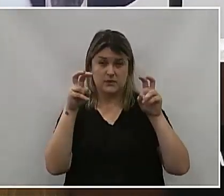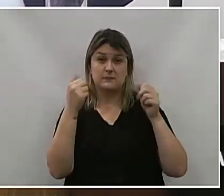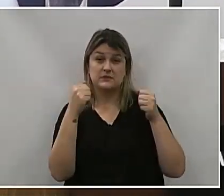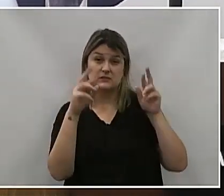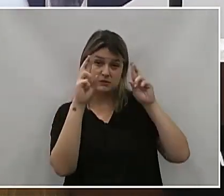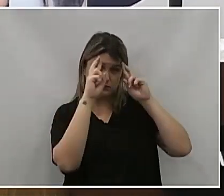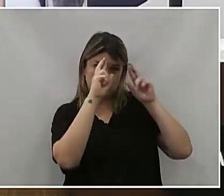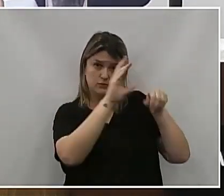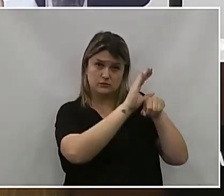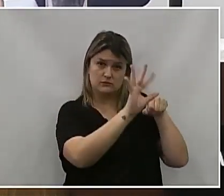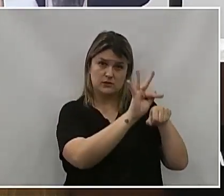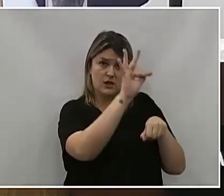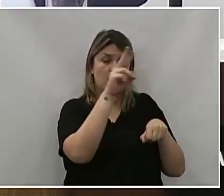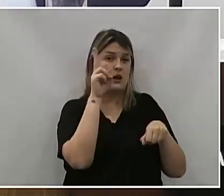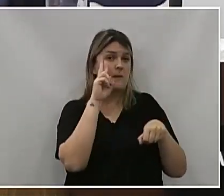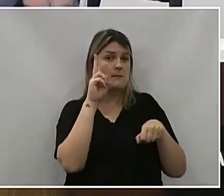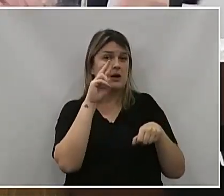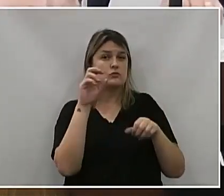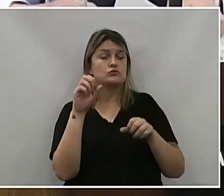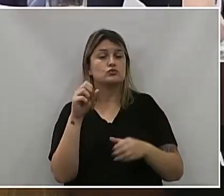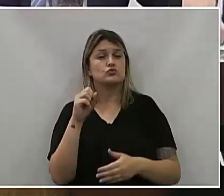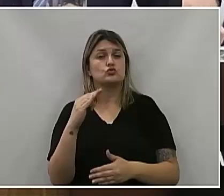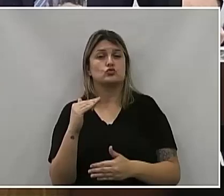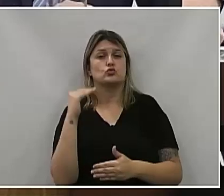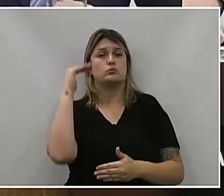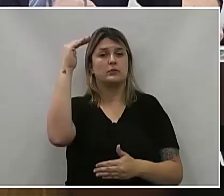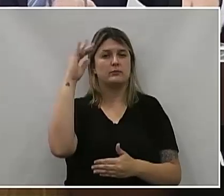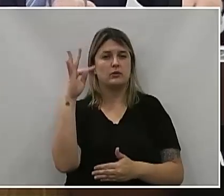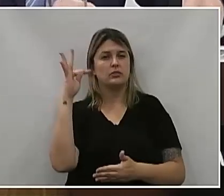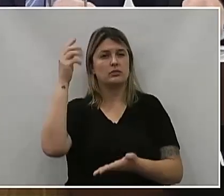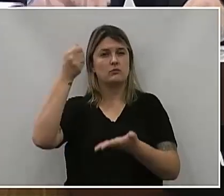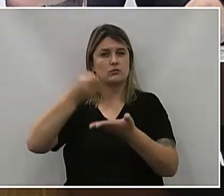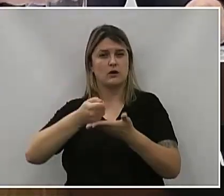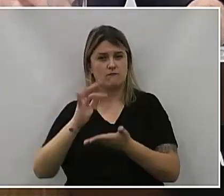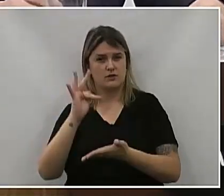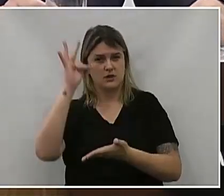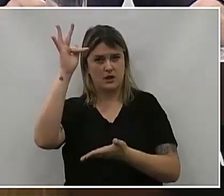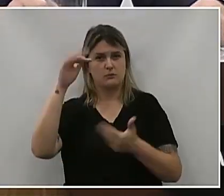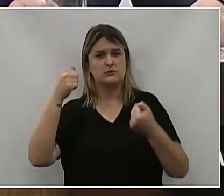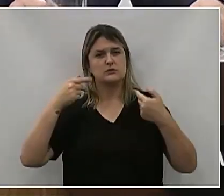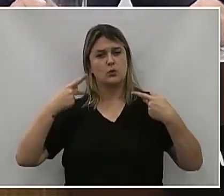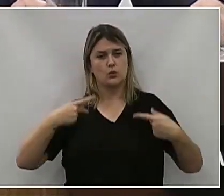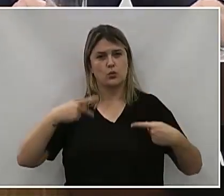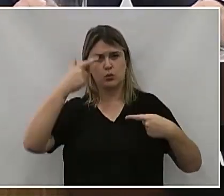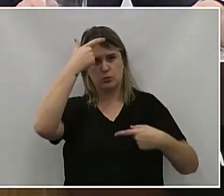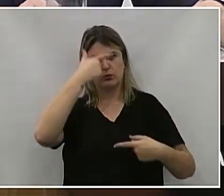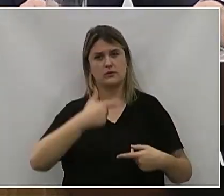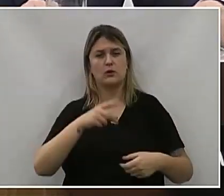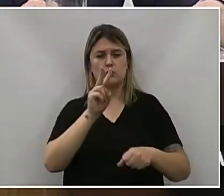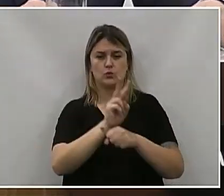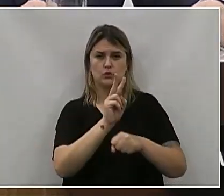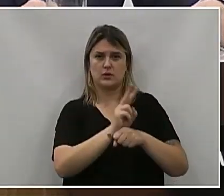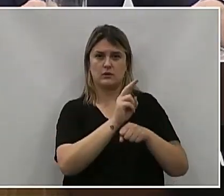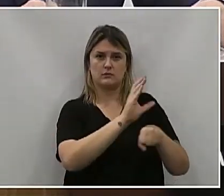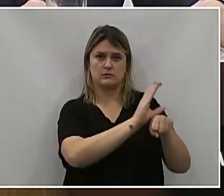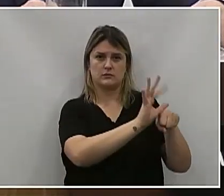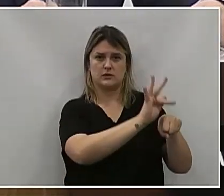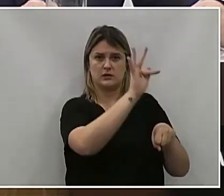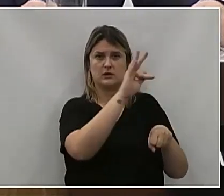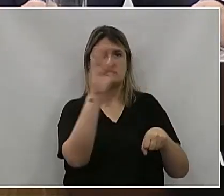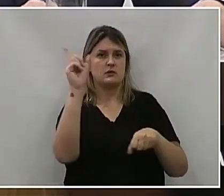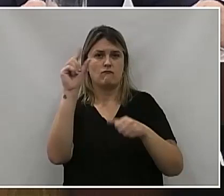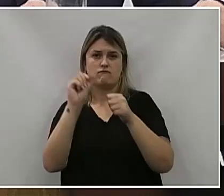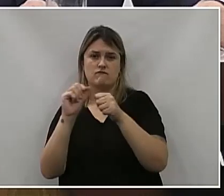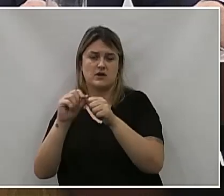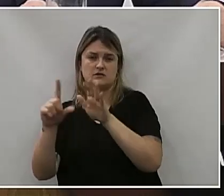Constituição Federal e lembrando que o Supremo Tribunal Federal tem como função comportar-se como guardião da Carta Magna e não como